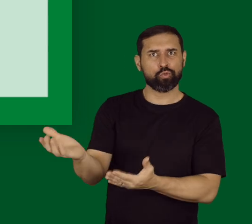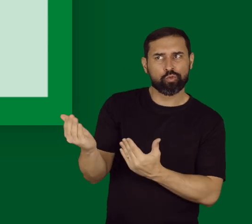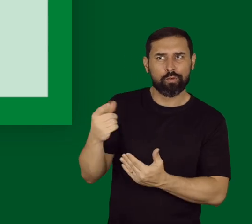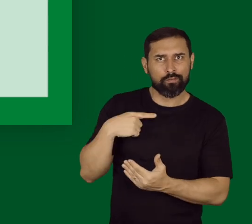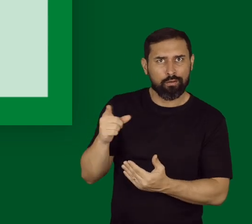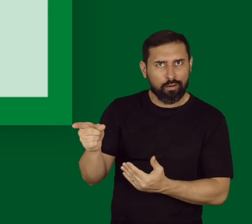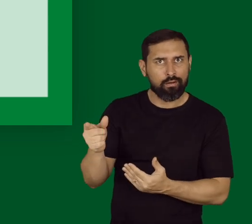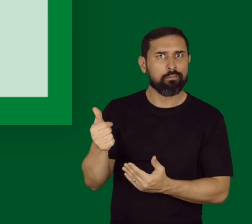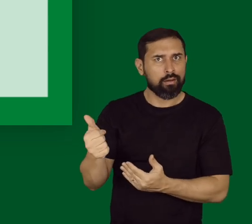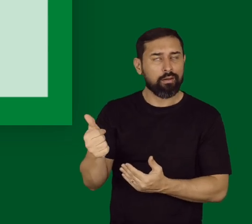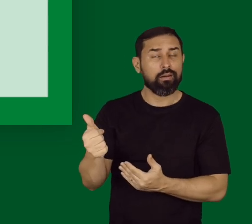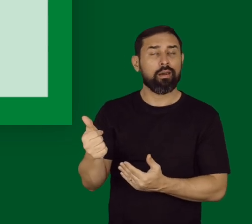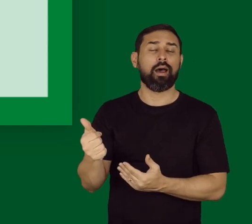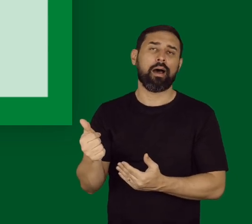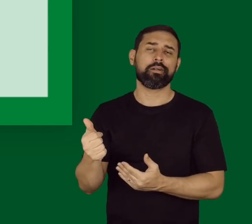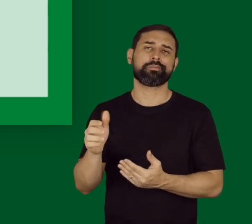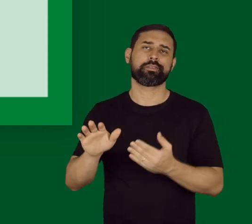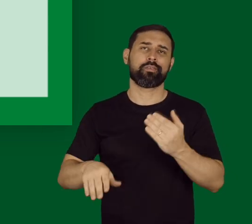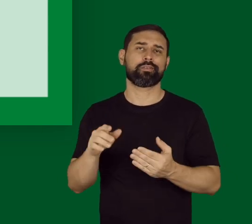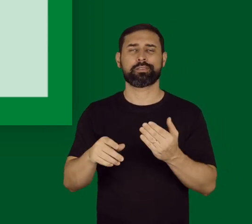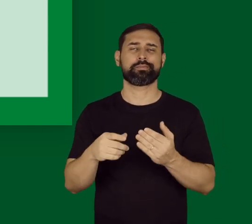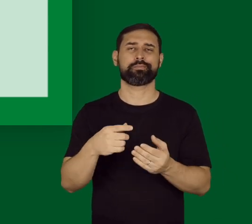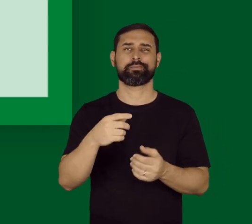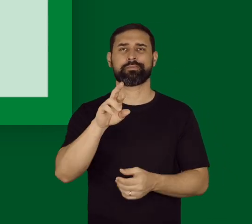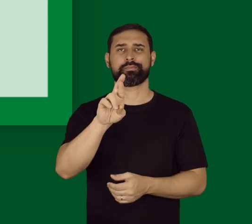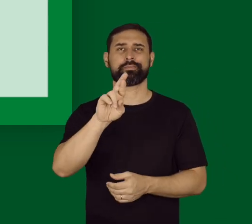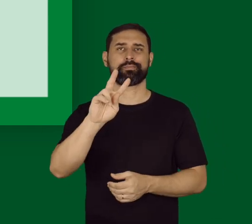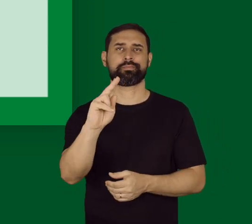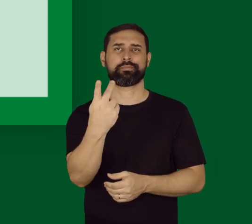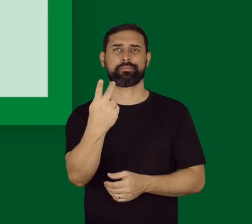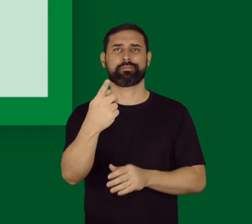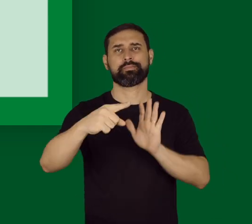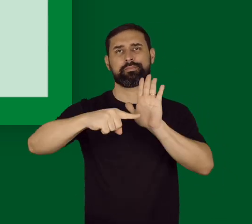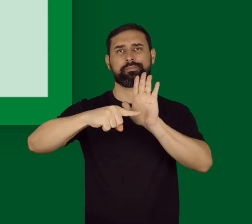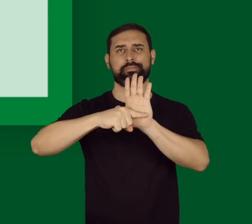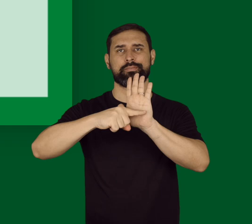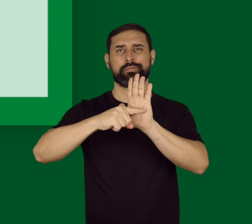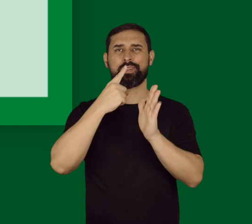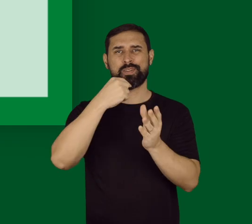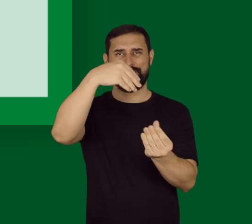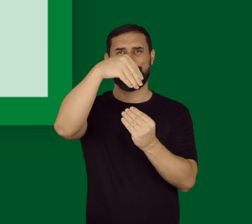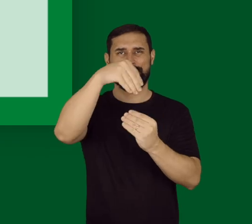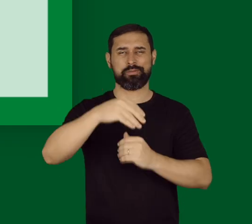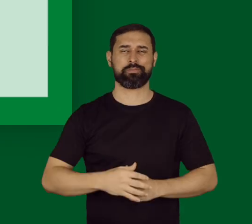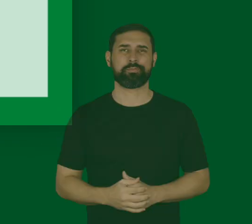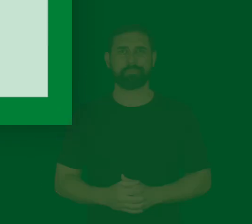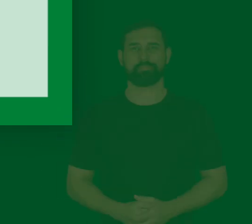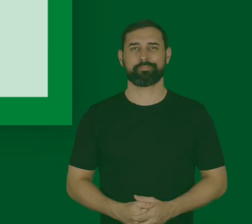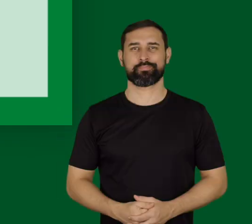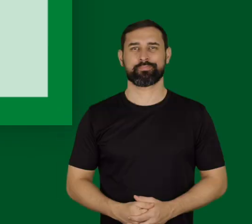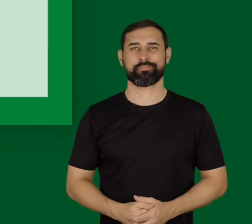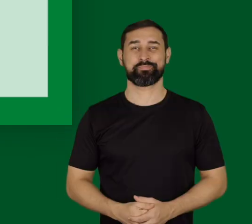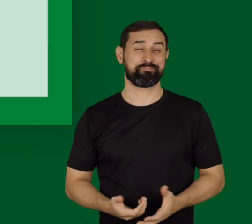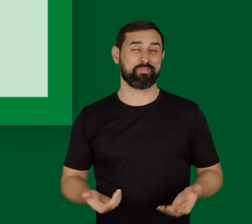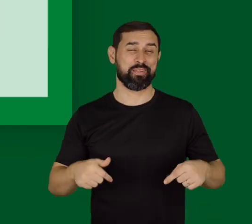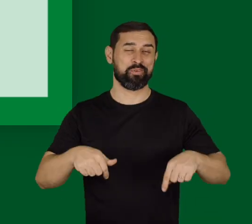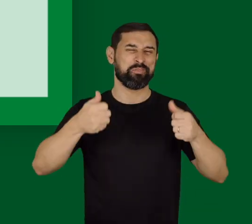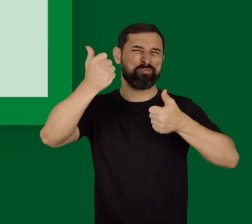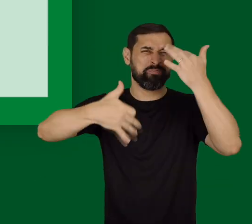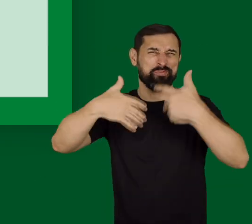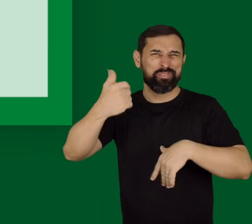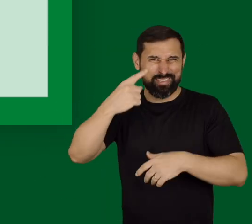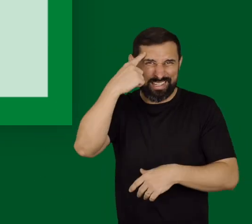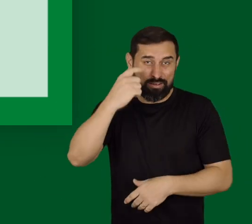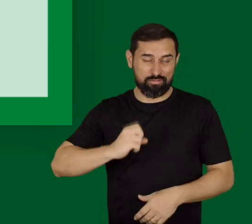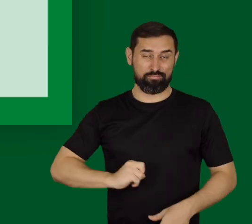O. Se for mulheres em idade fértil, lembrar que a gente usa o glóbulos RH negativo. Gente, então a